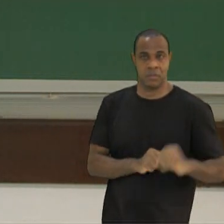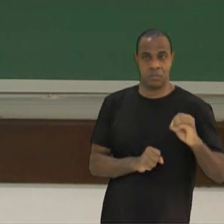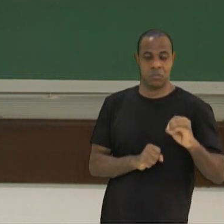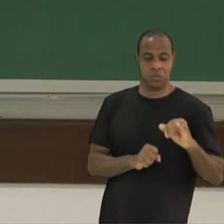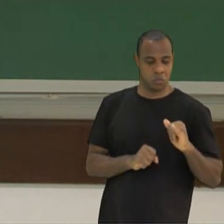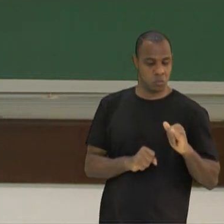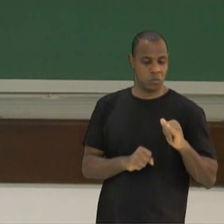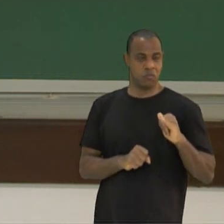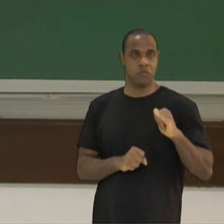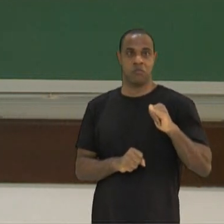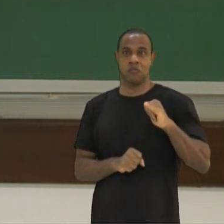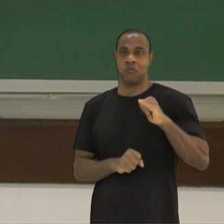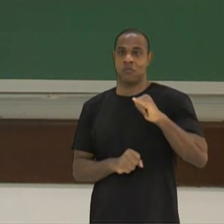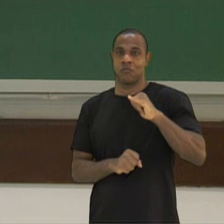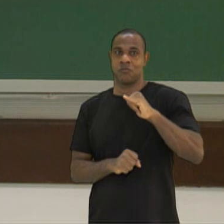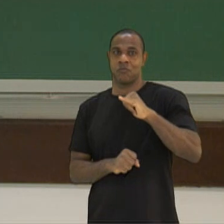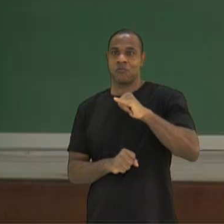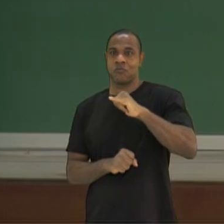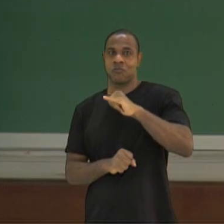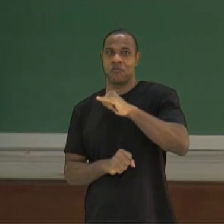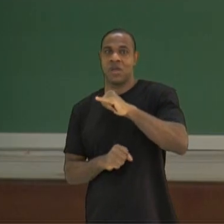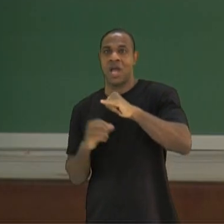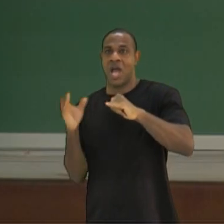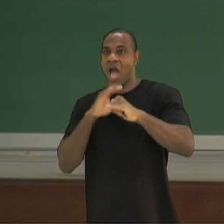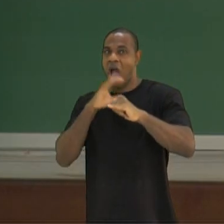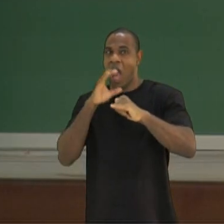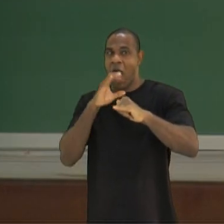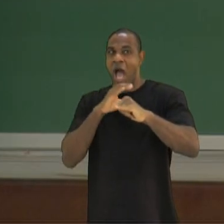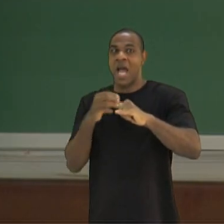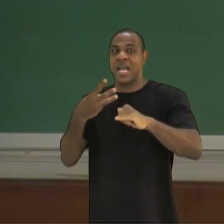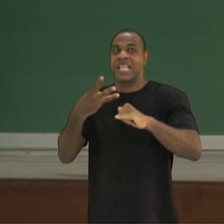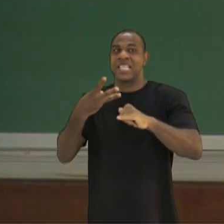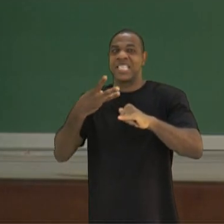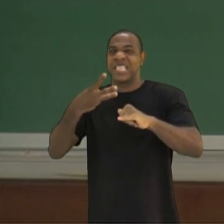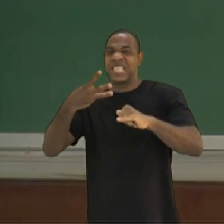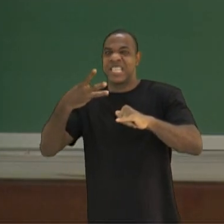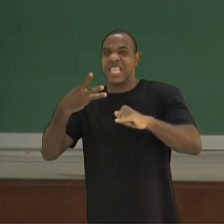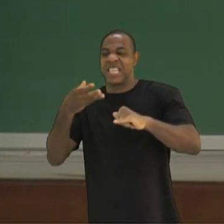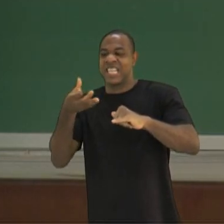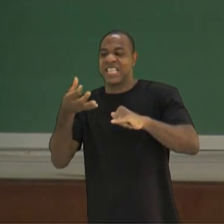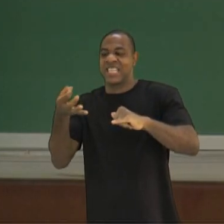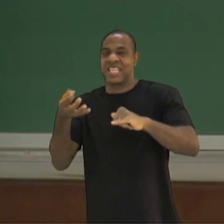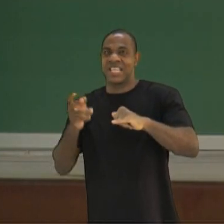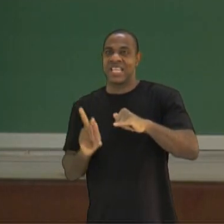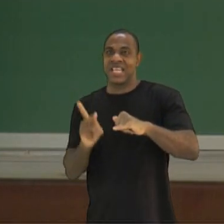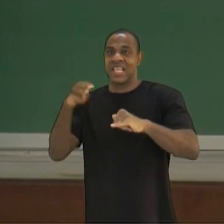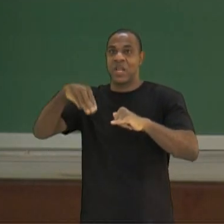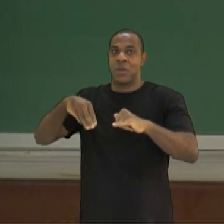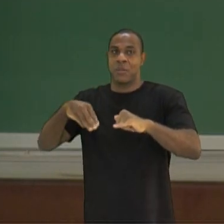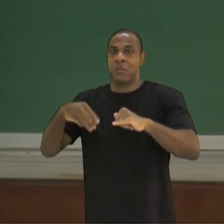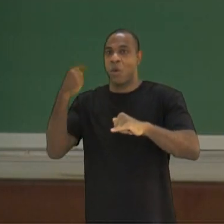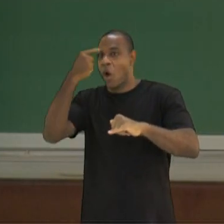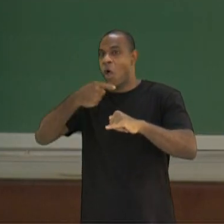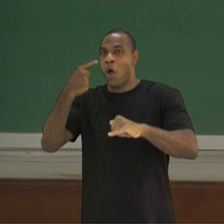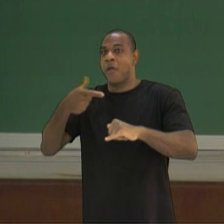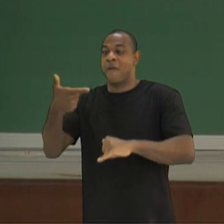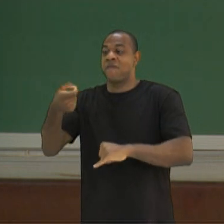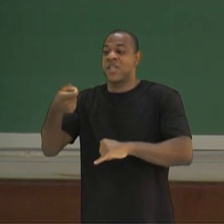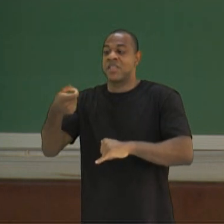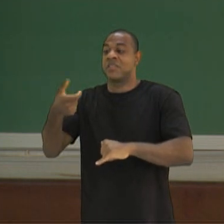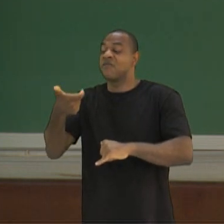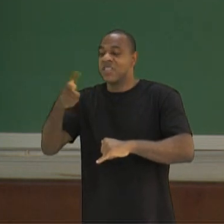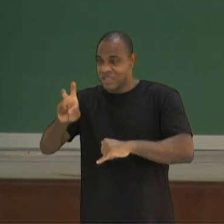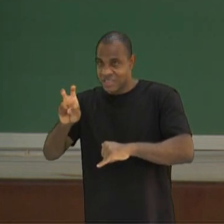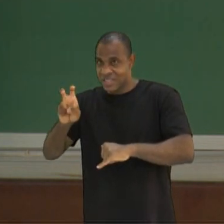avião percorre a pista e atinge a velocidade de 360 km por hora em 25